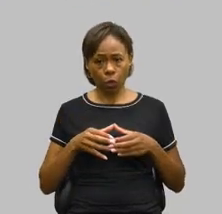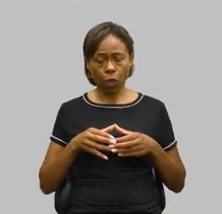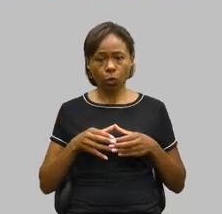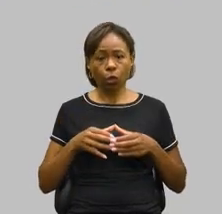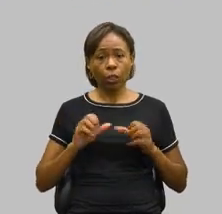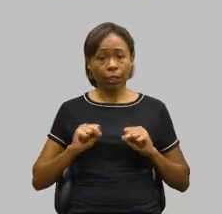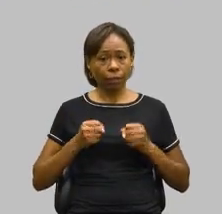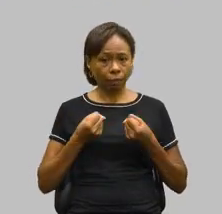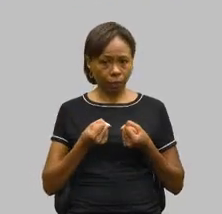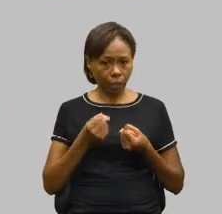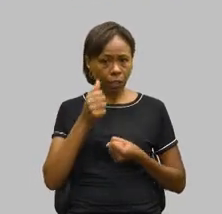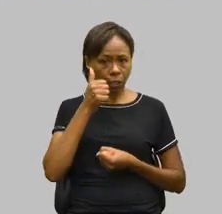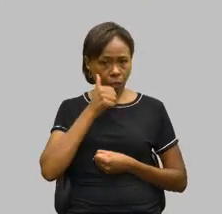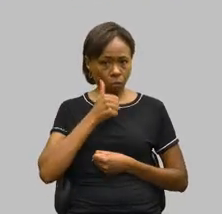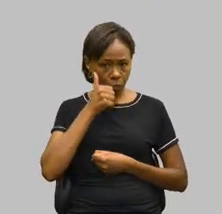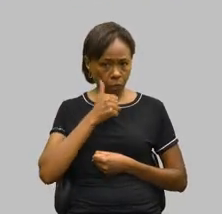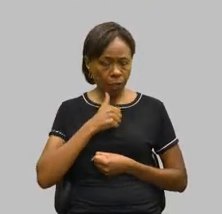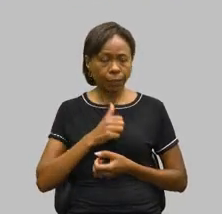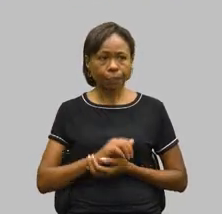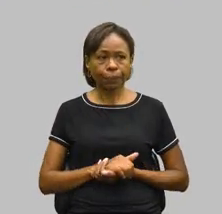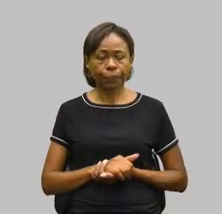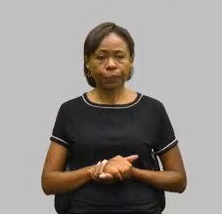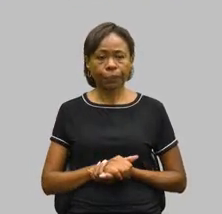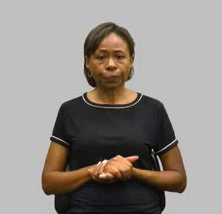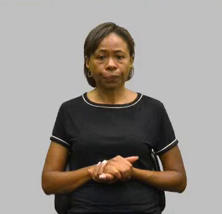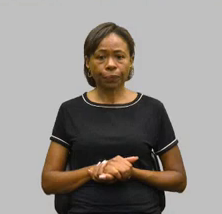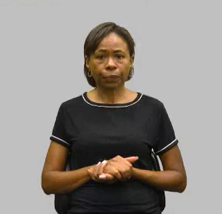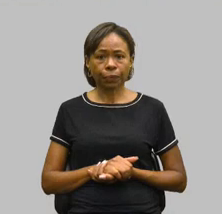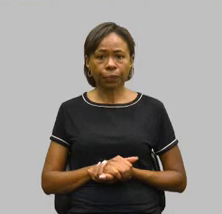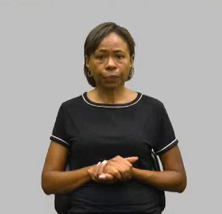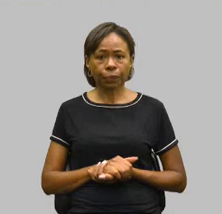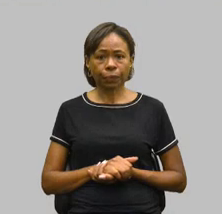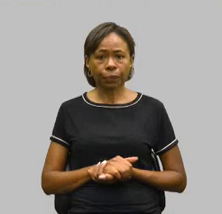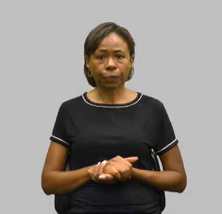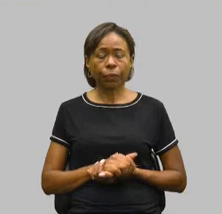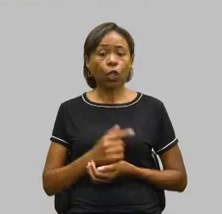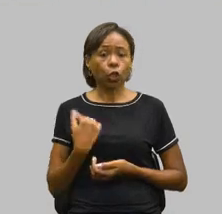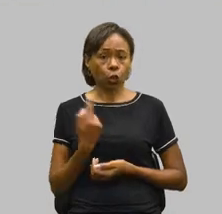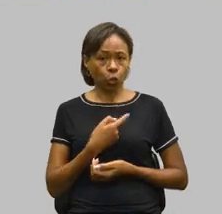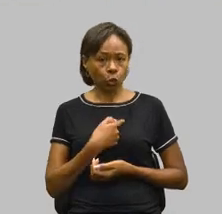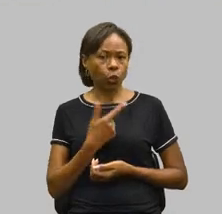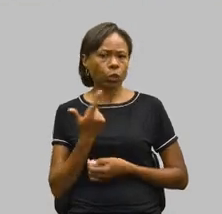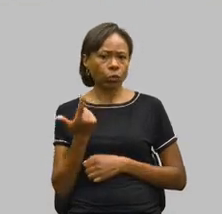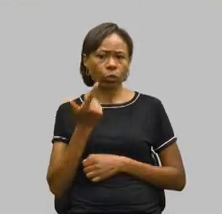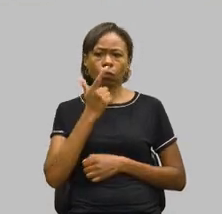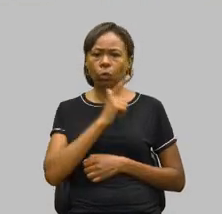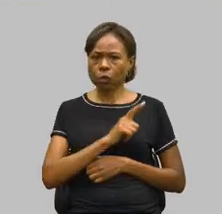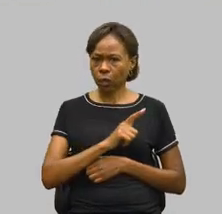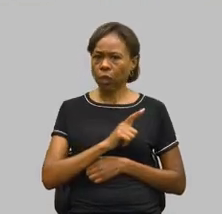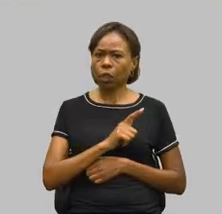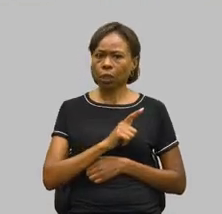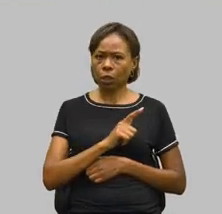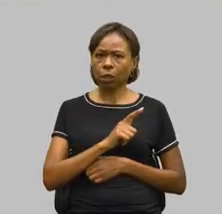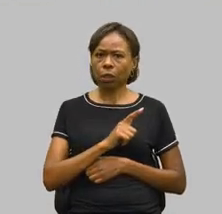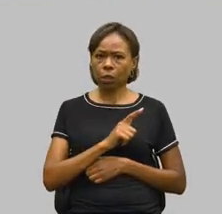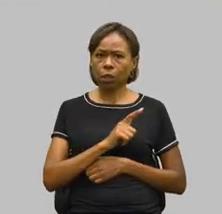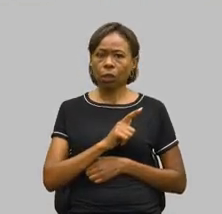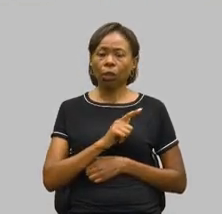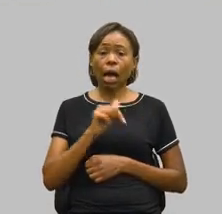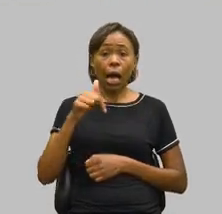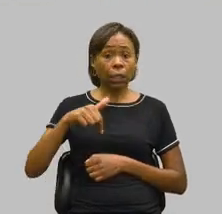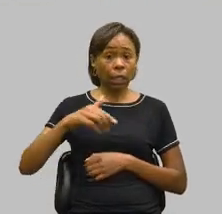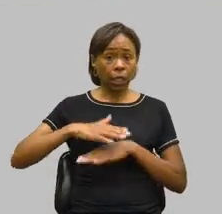mulher eu queria também dizer o seguinte conseguimos gente conseguimos mesmo a partir inclusive de iniciativas